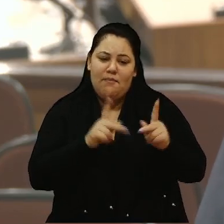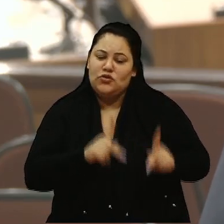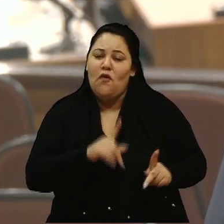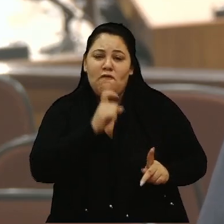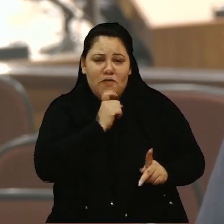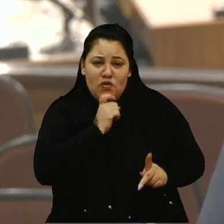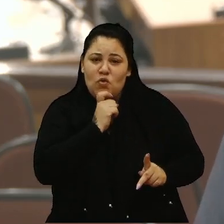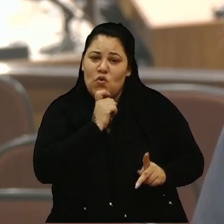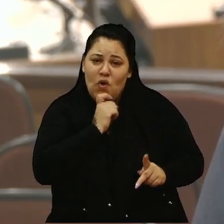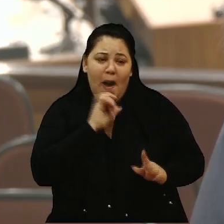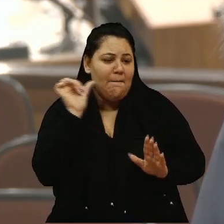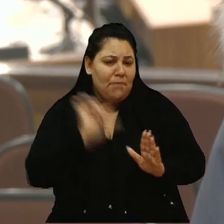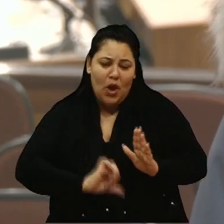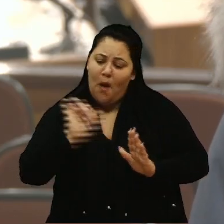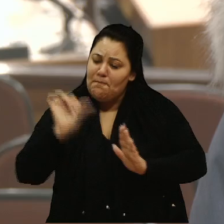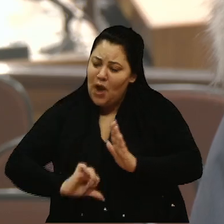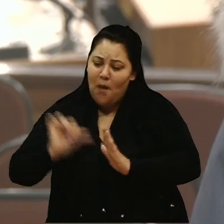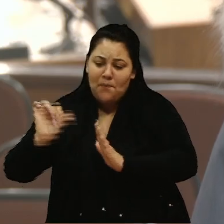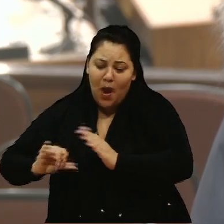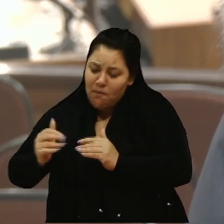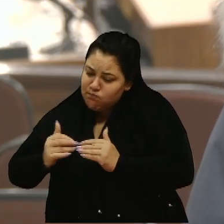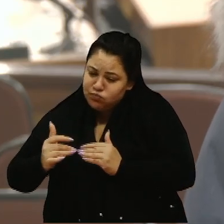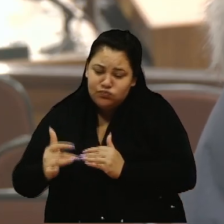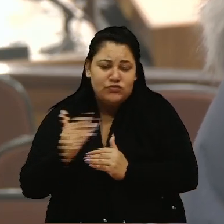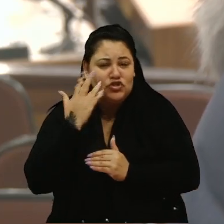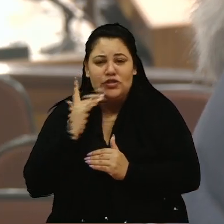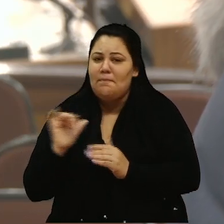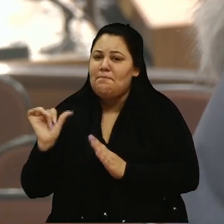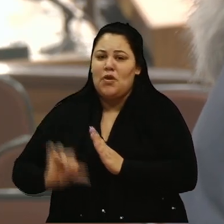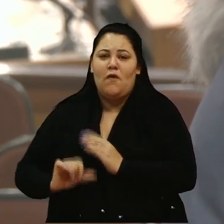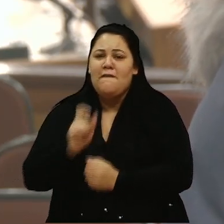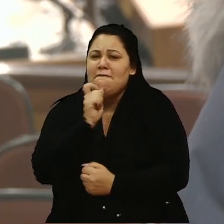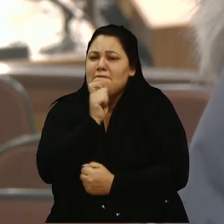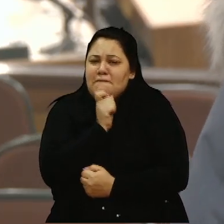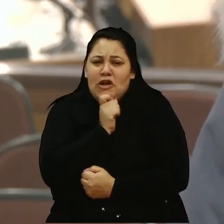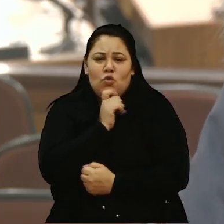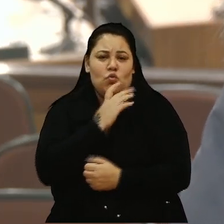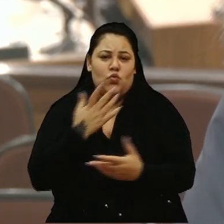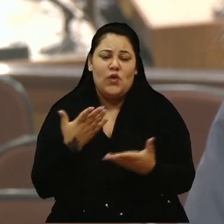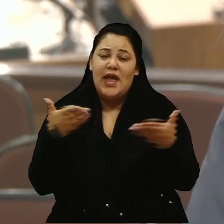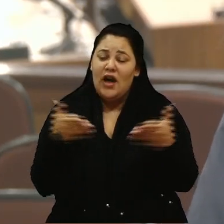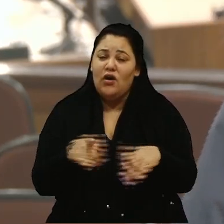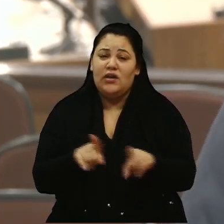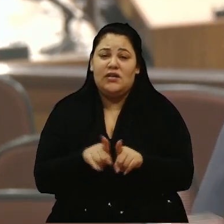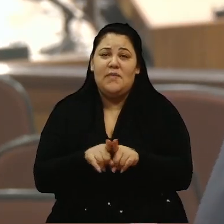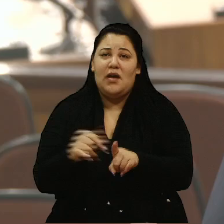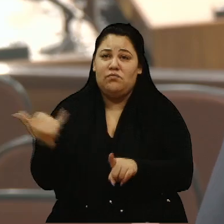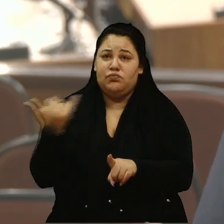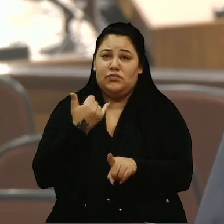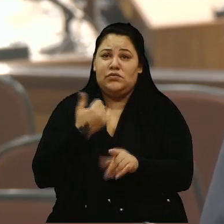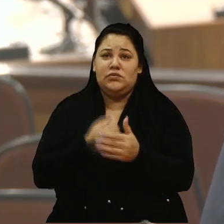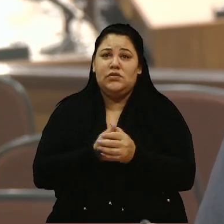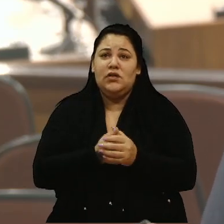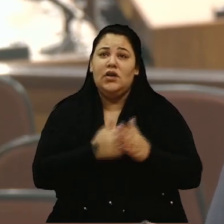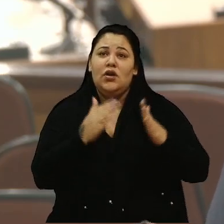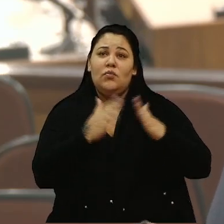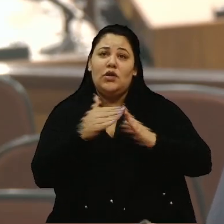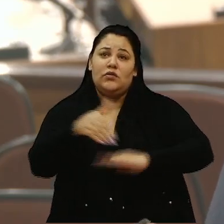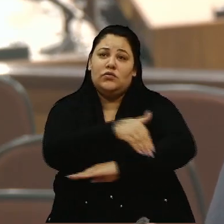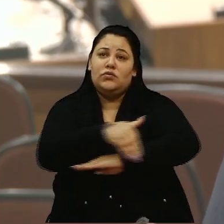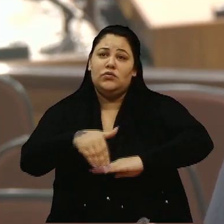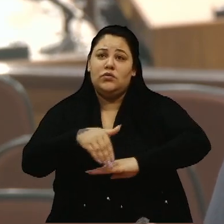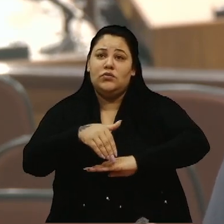ser pior, inclusive nos próximos dias. E agora mesmo também uma notícia que um morador de rua